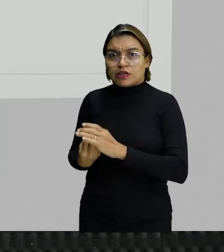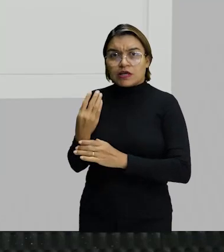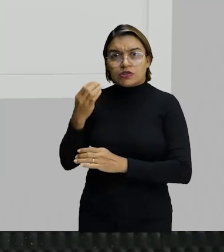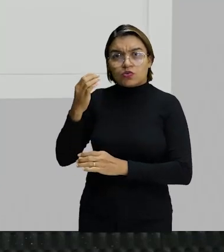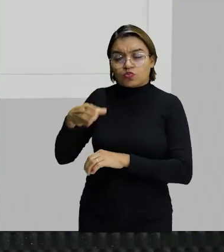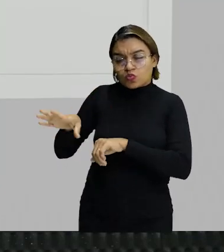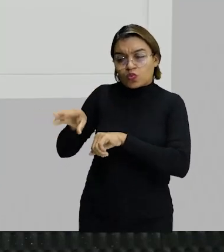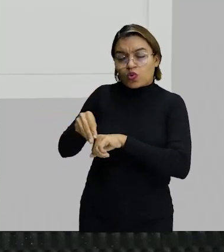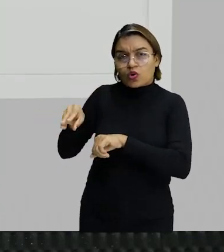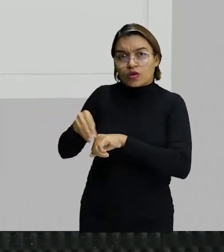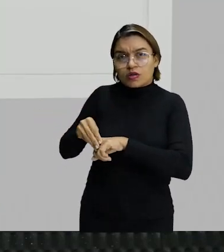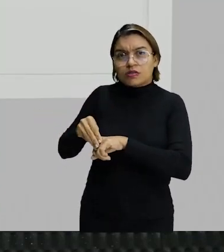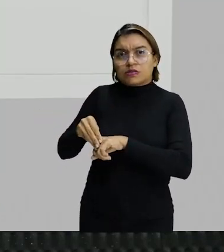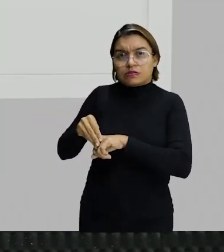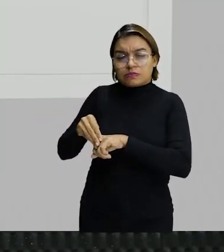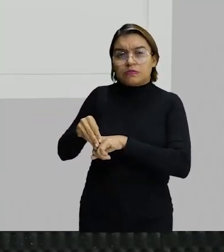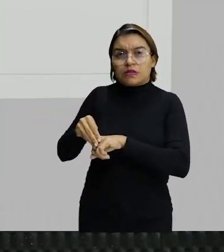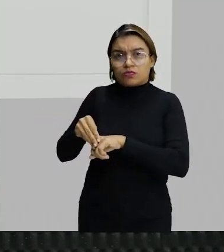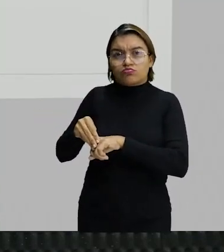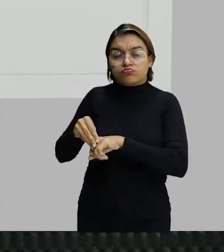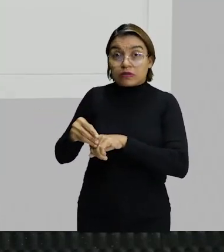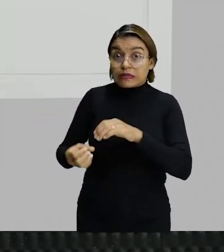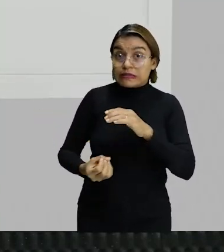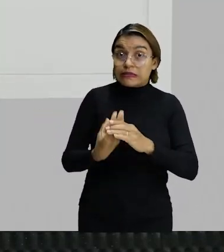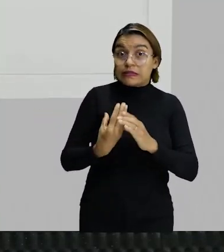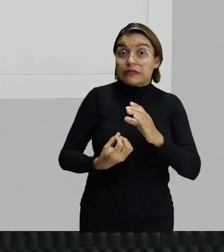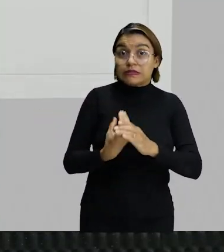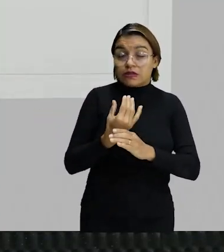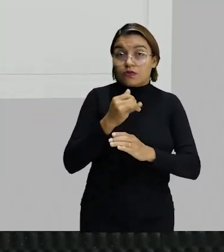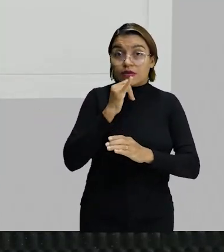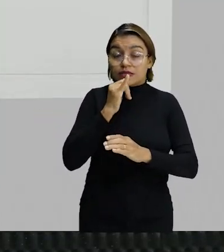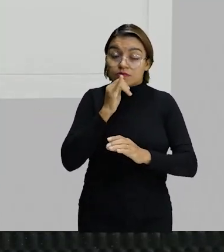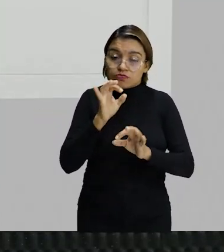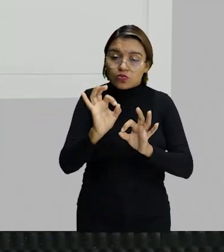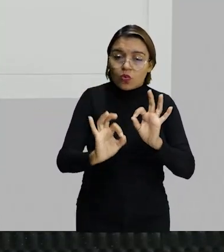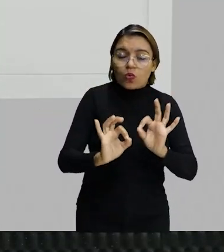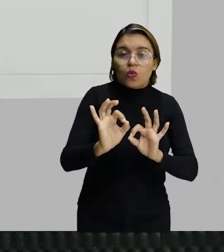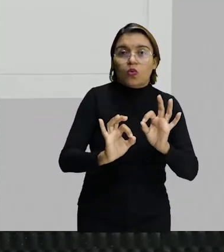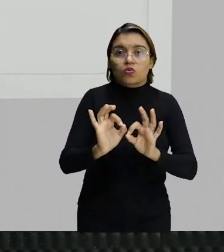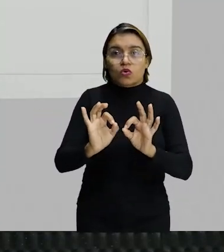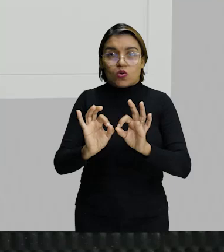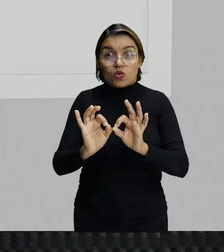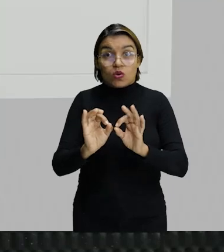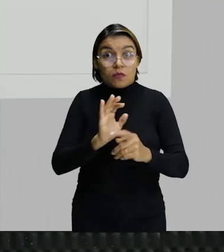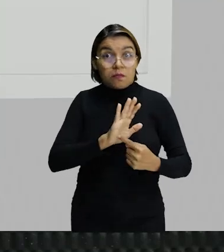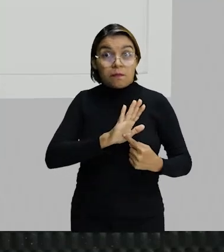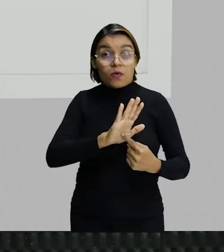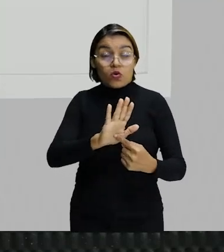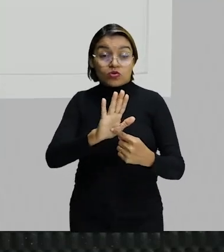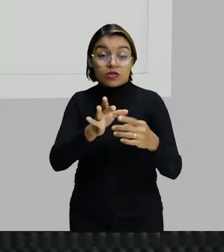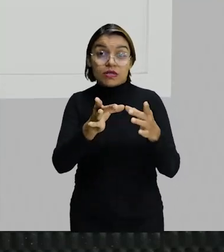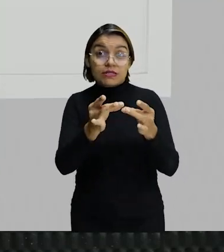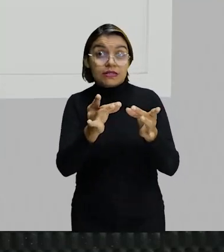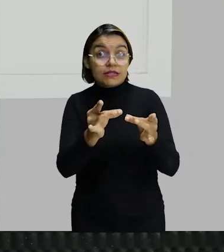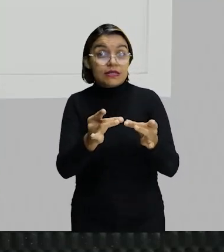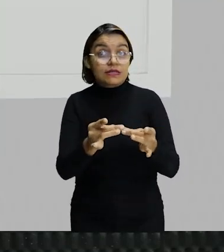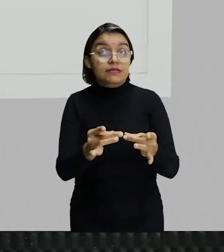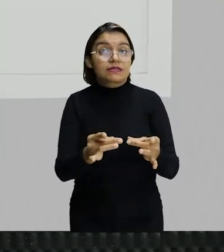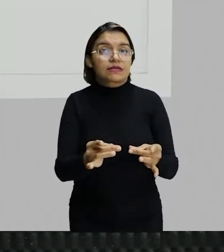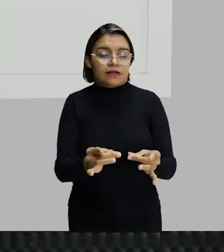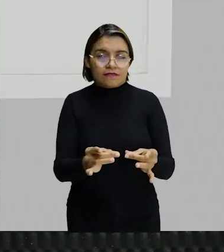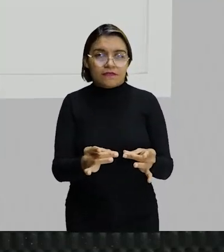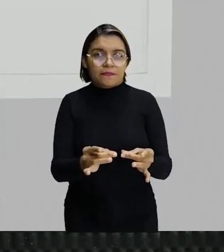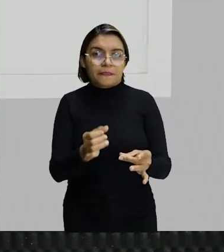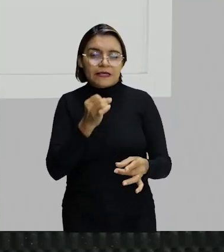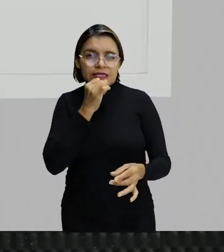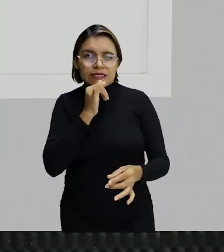ela é um tanto quanto estéril. Criação, ela comprova, demonstra, ela descreve com mais acuracidade. Então,